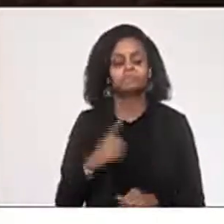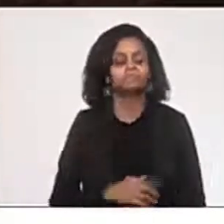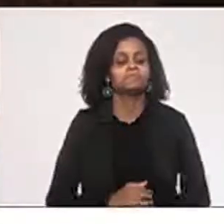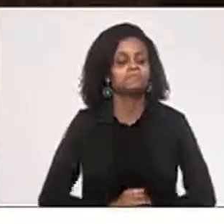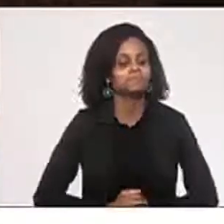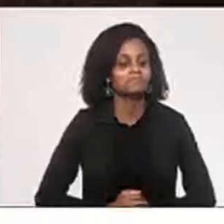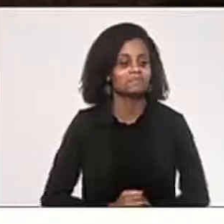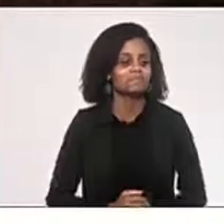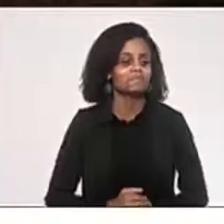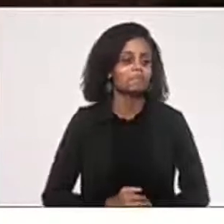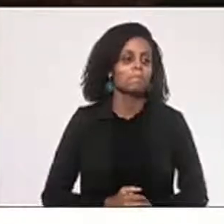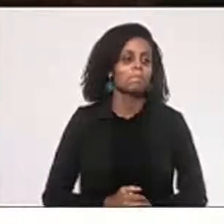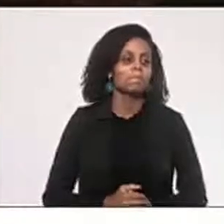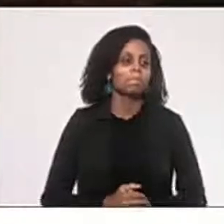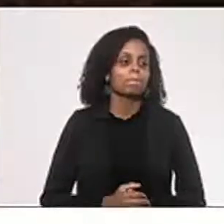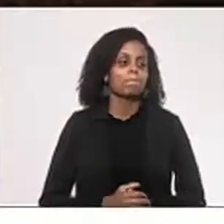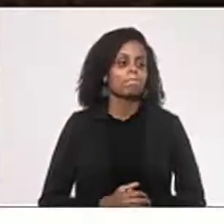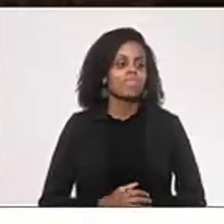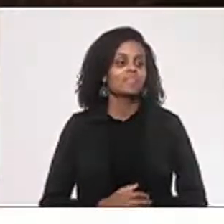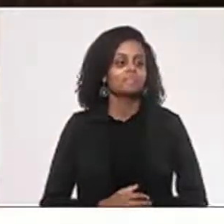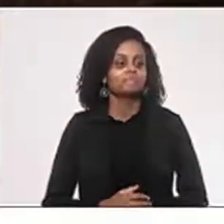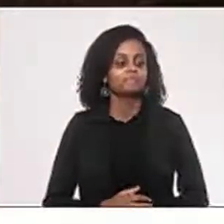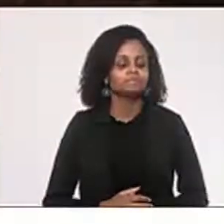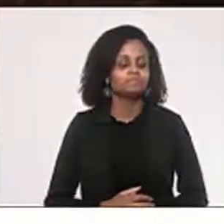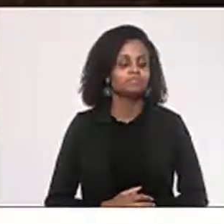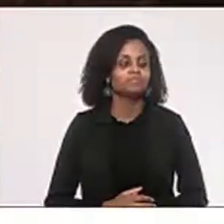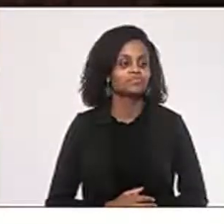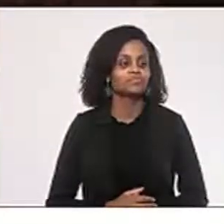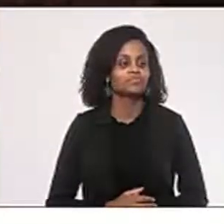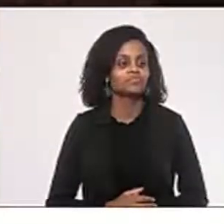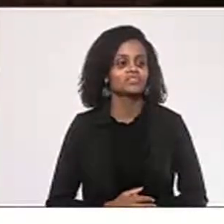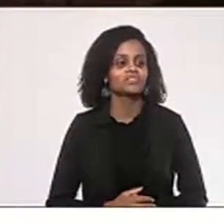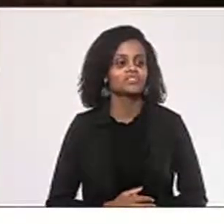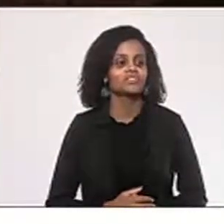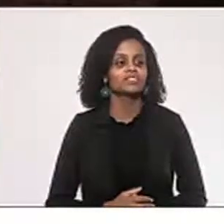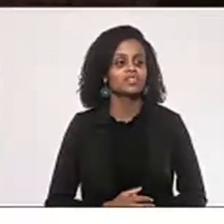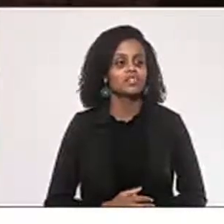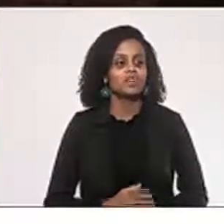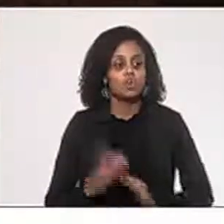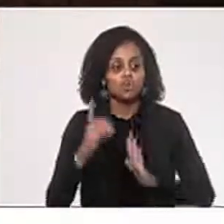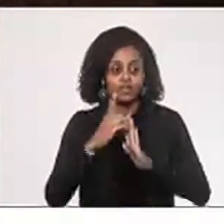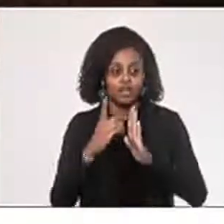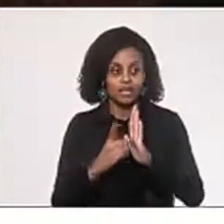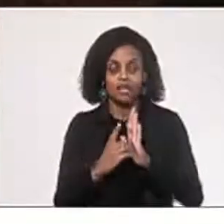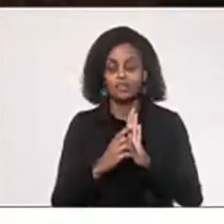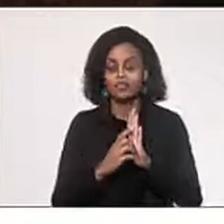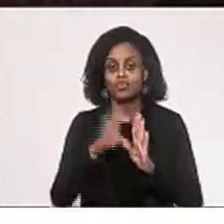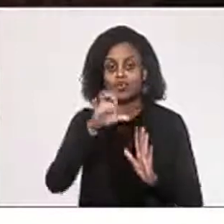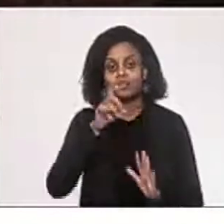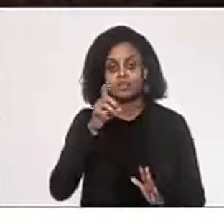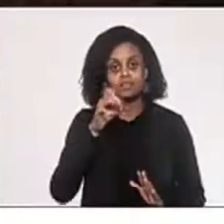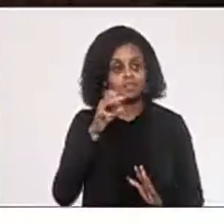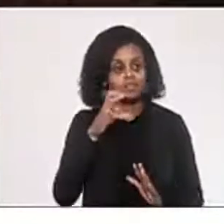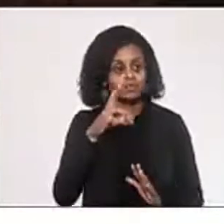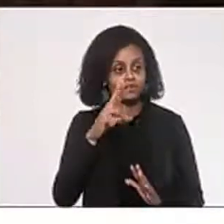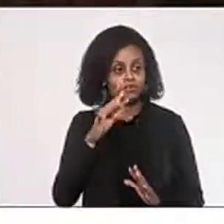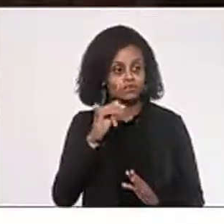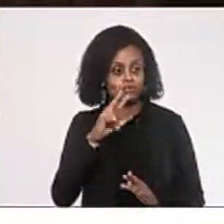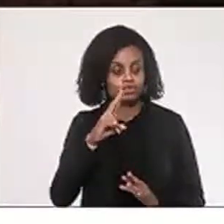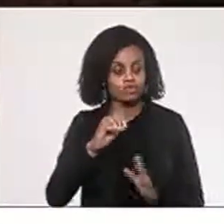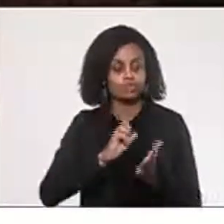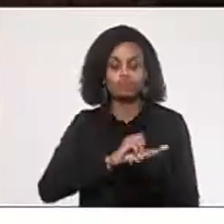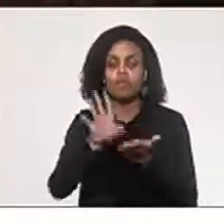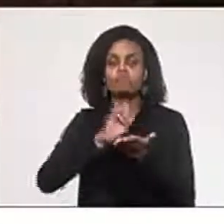um decreto. E decreto executivo andou emitindo às dezenas, aos centenas e